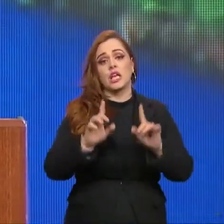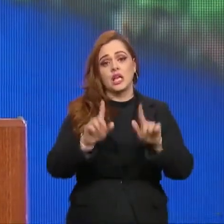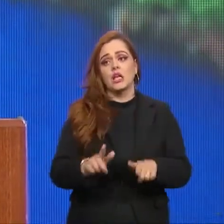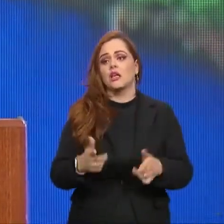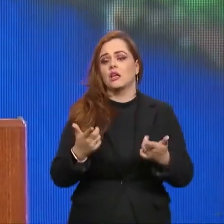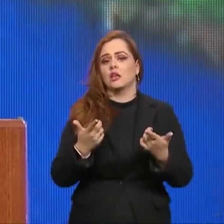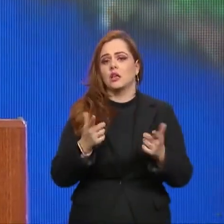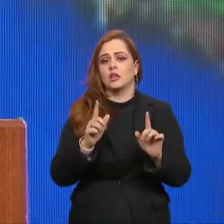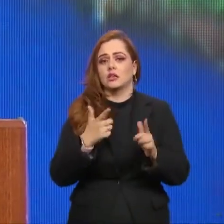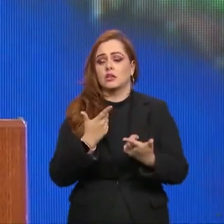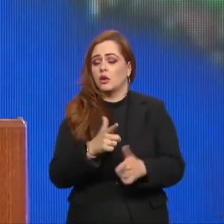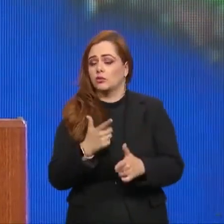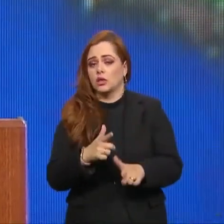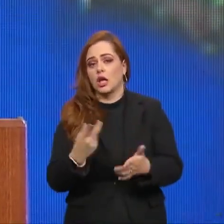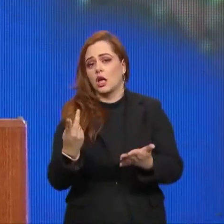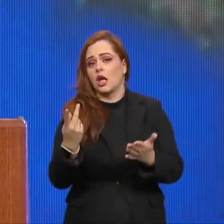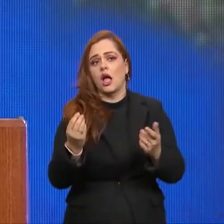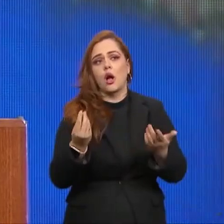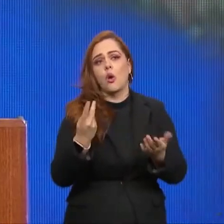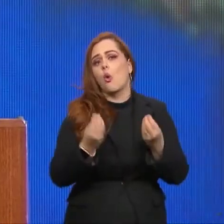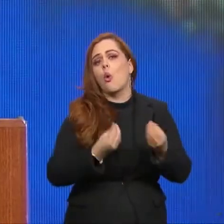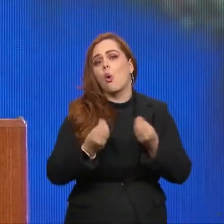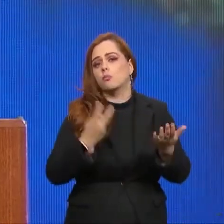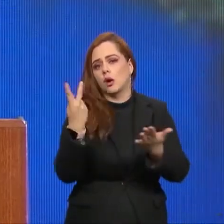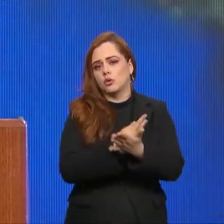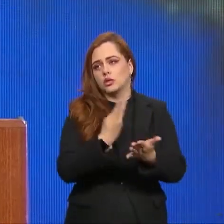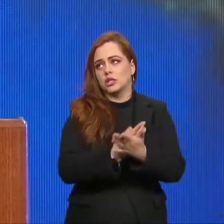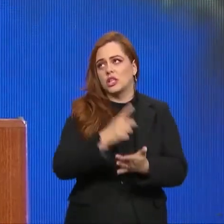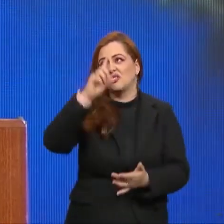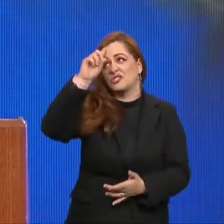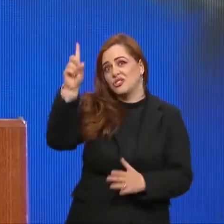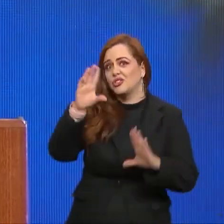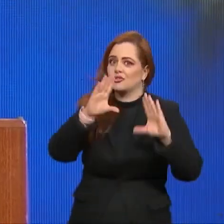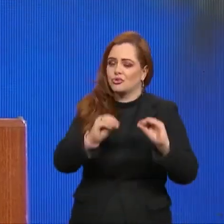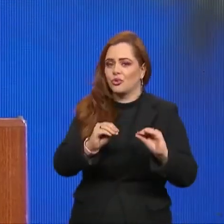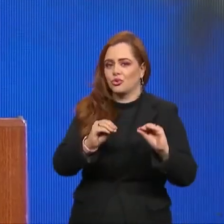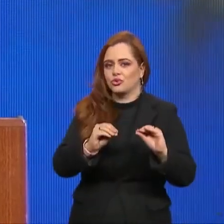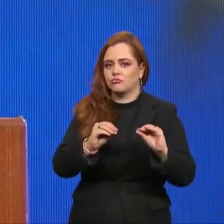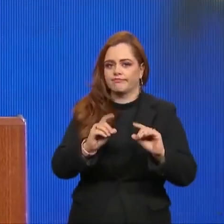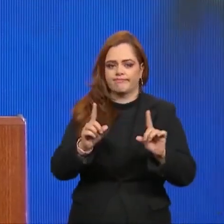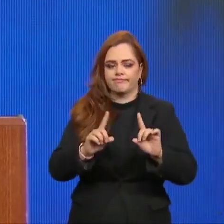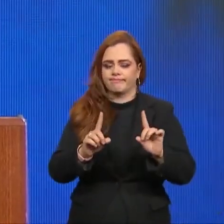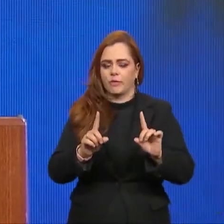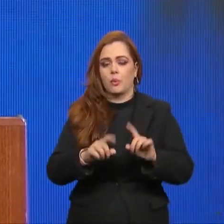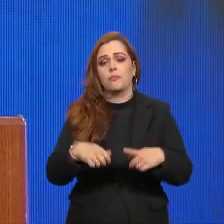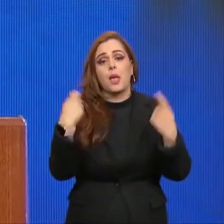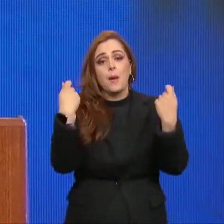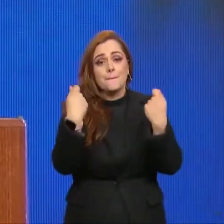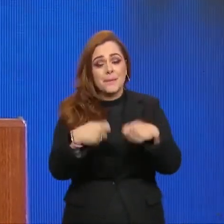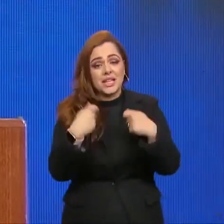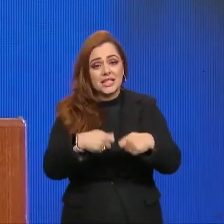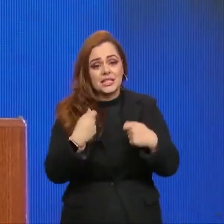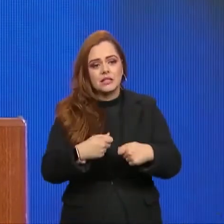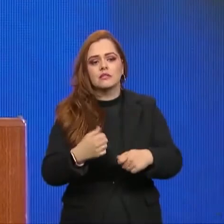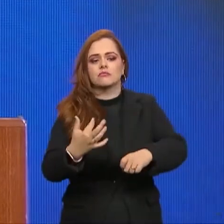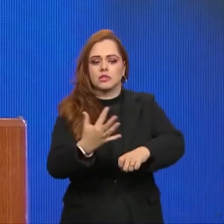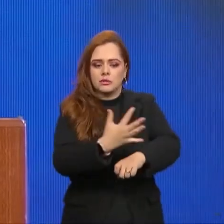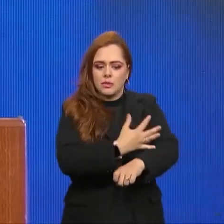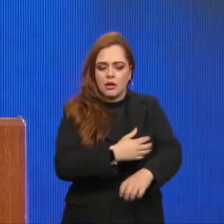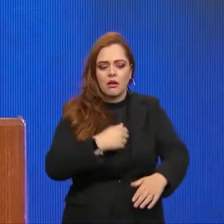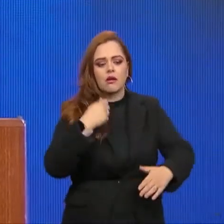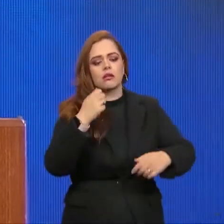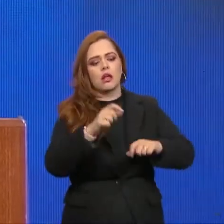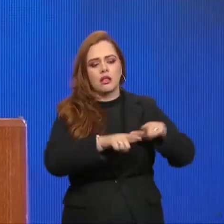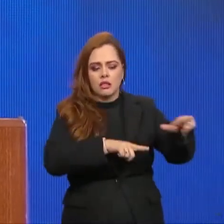não acontecerá da noite para o dia, como um passe de mágica. Será preciso perseverar. A